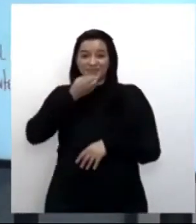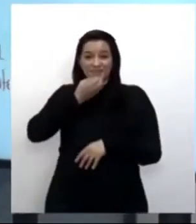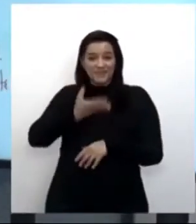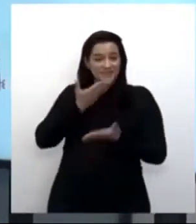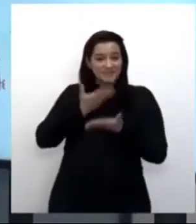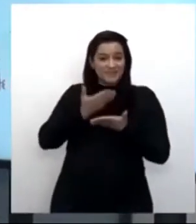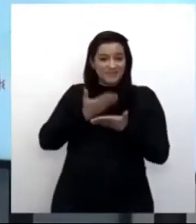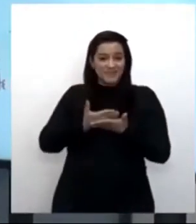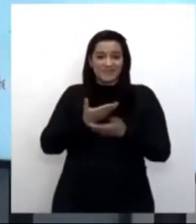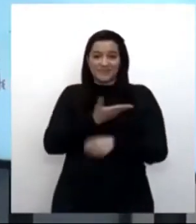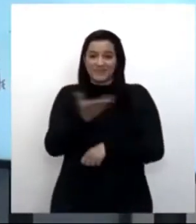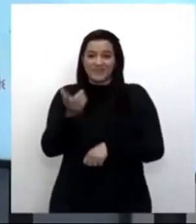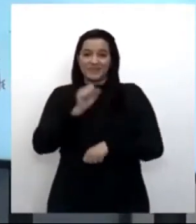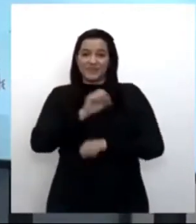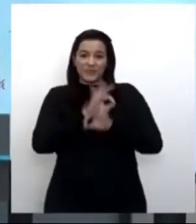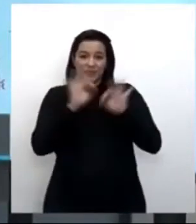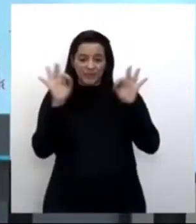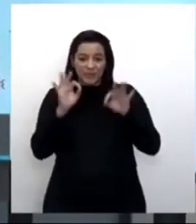estudantes